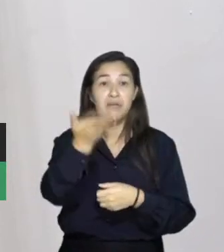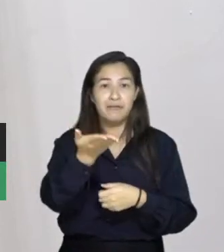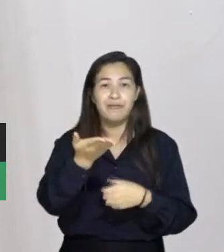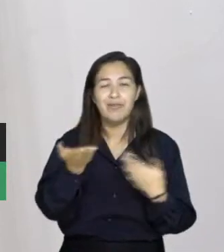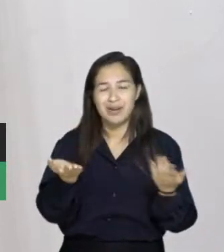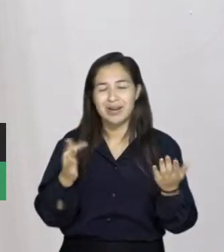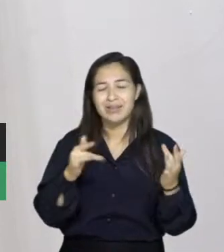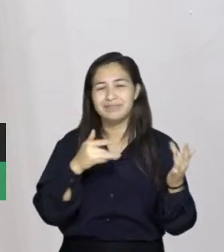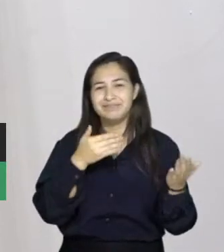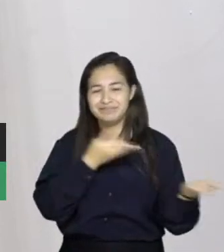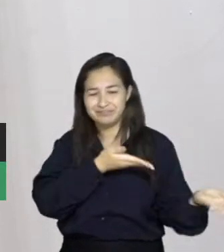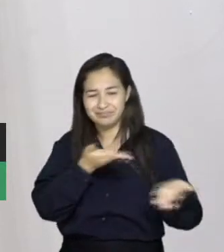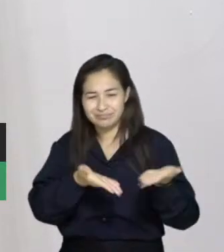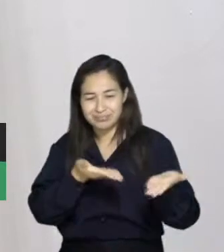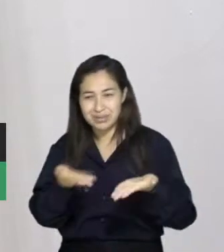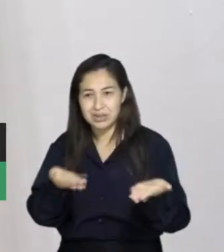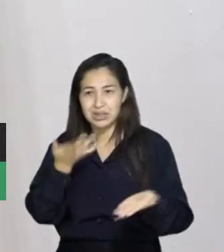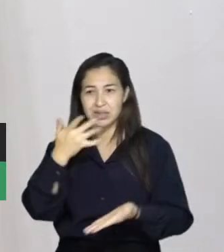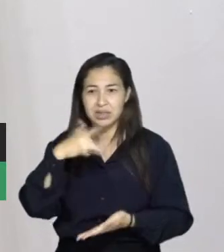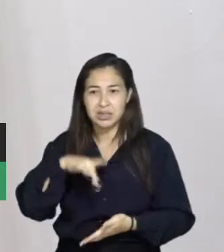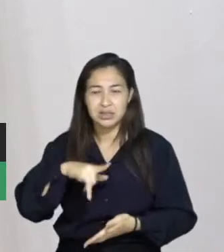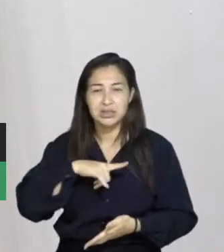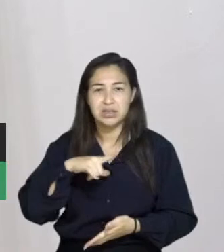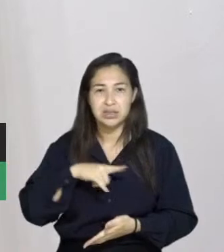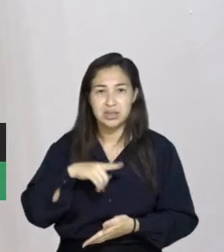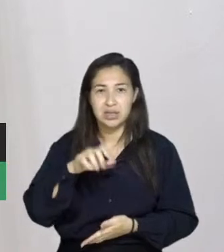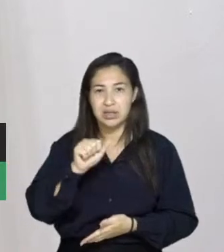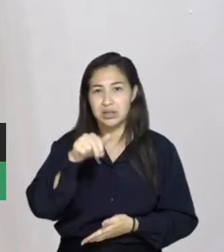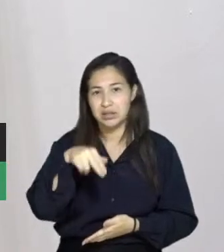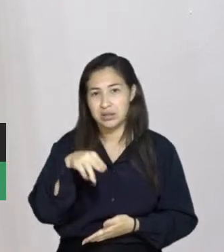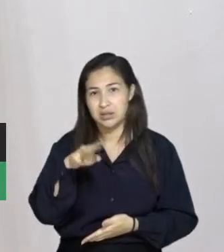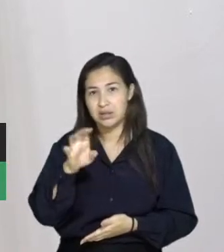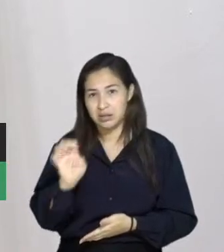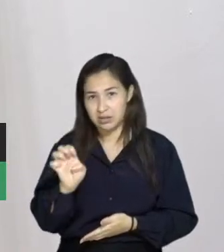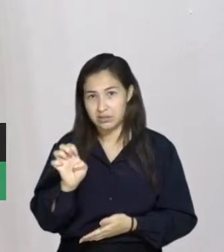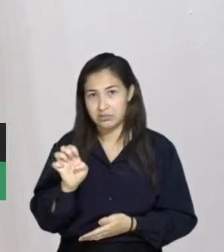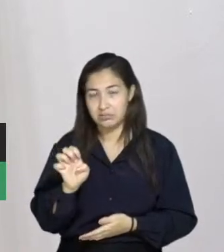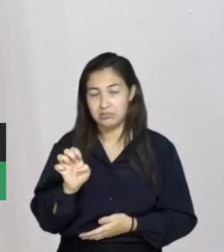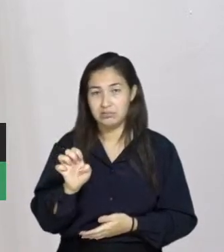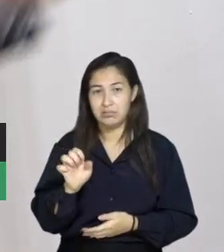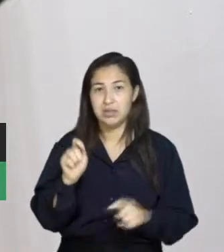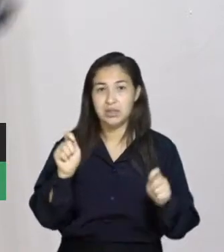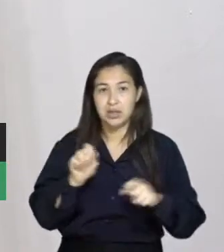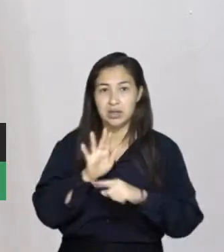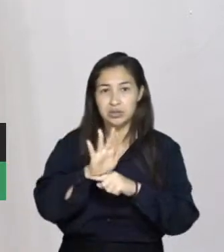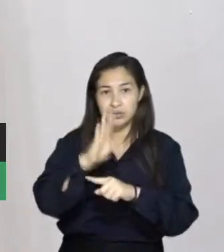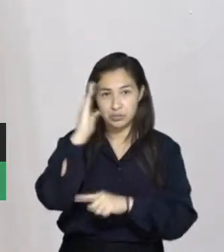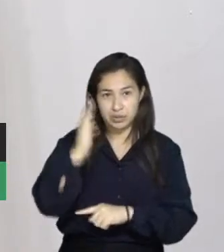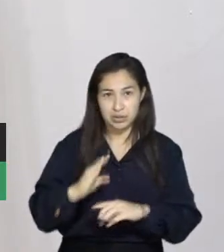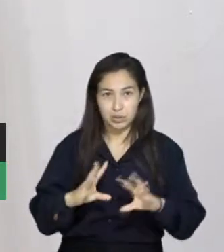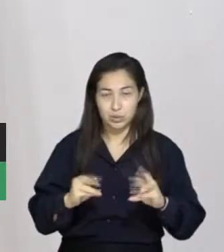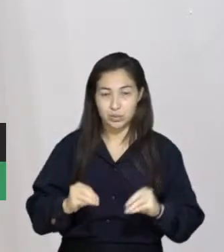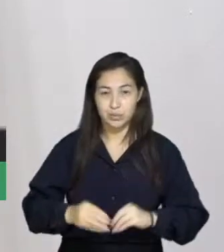tratamento das crianças com âme que partiu daqui e hoje vai ser beneficiado o Brasil todo. Obrigado, presidente.